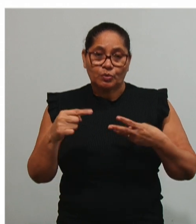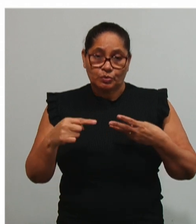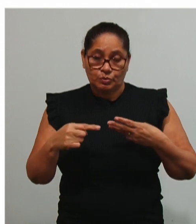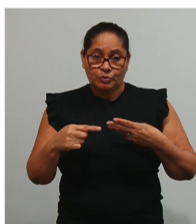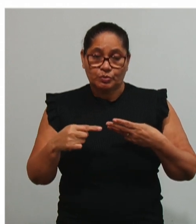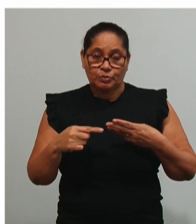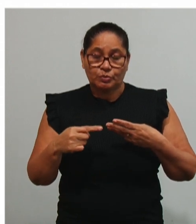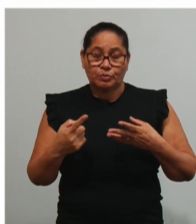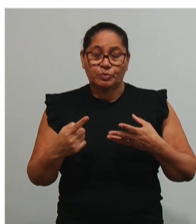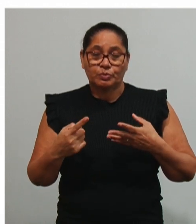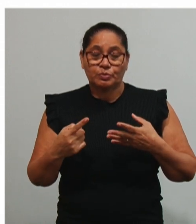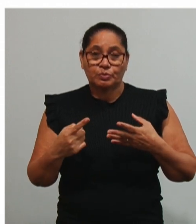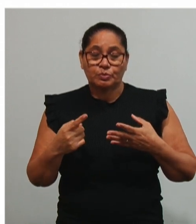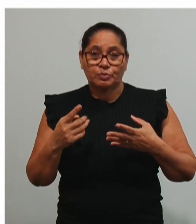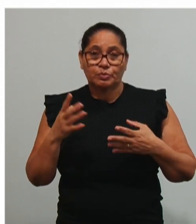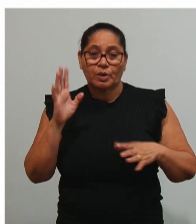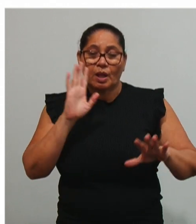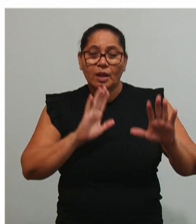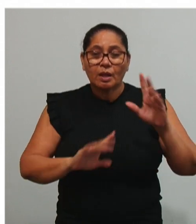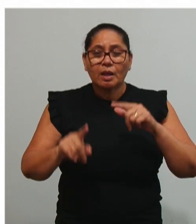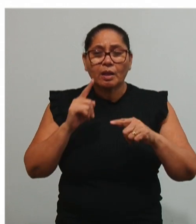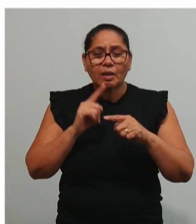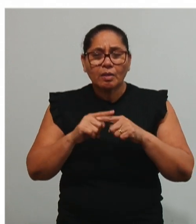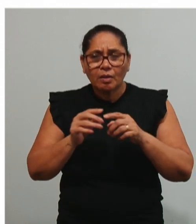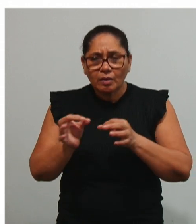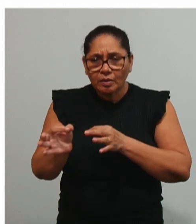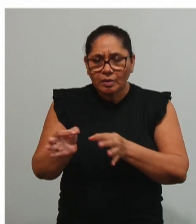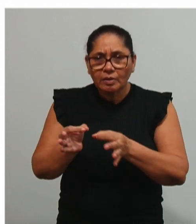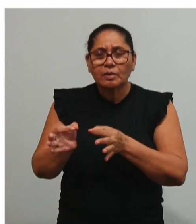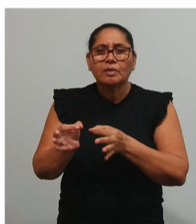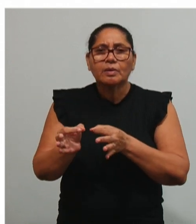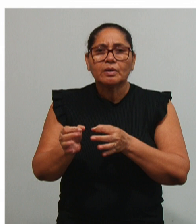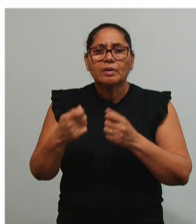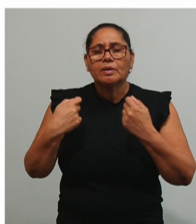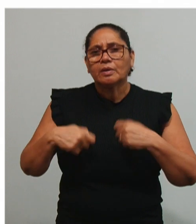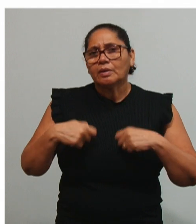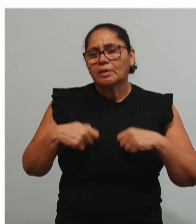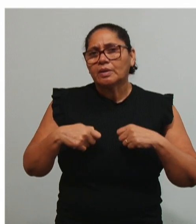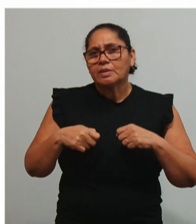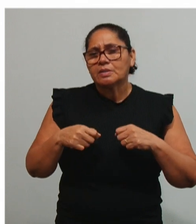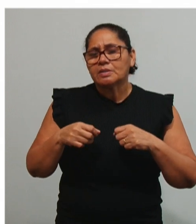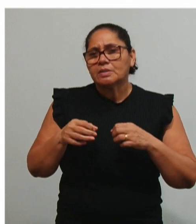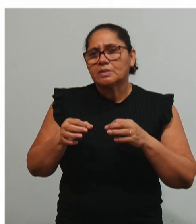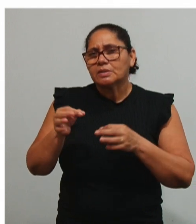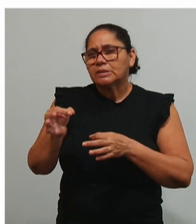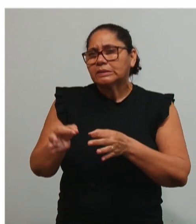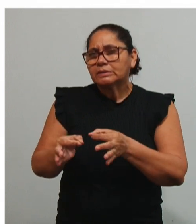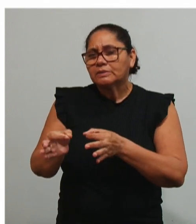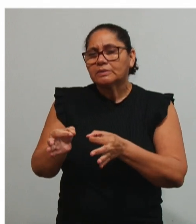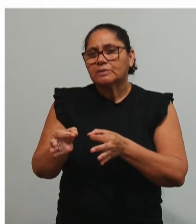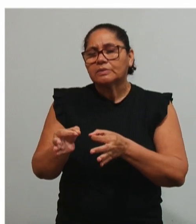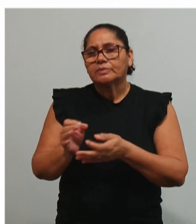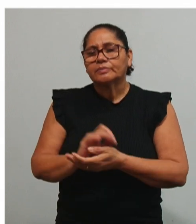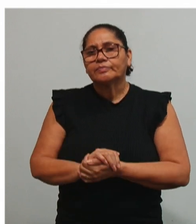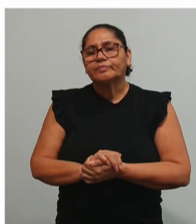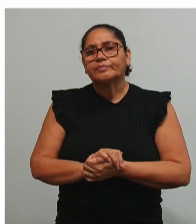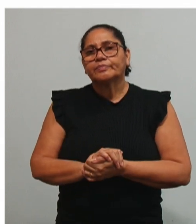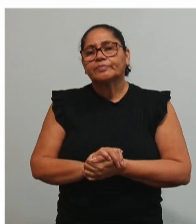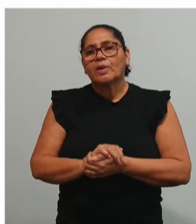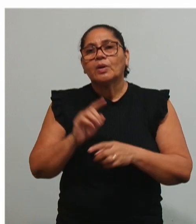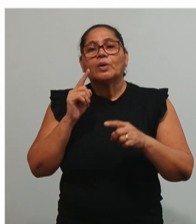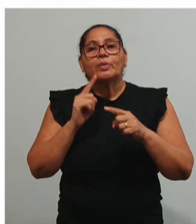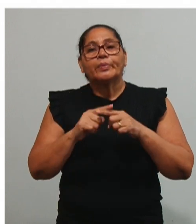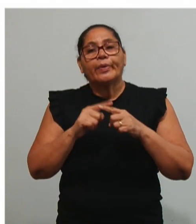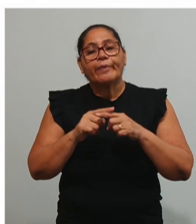questionamento trata de por que as organizações precisam planejar, né? E aí, por